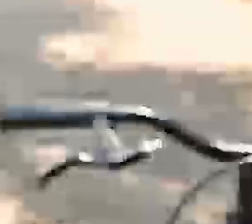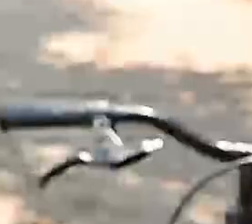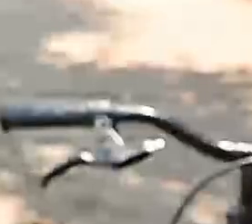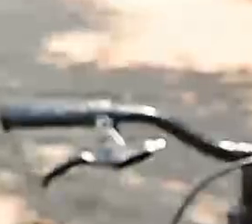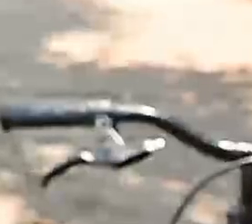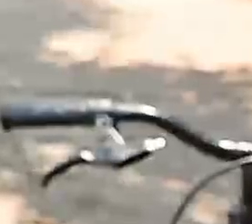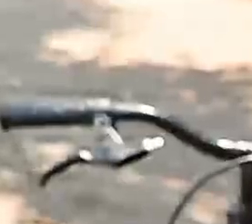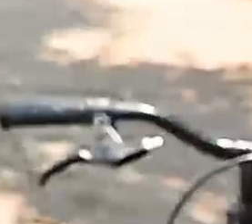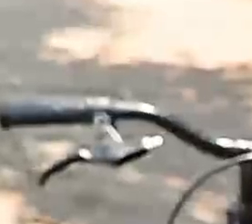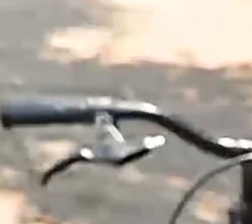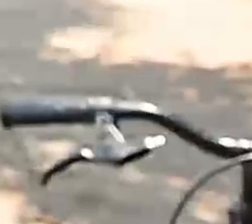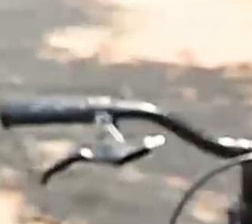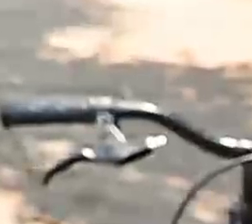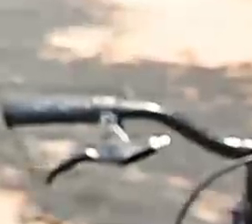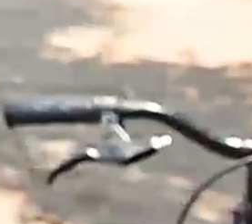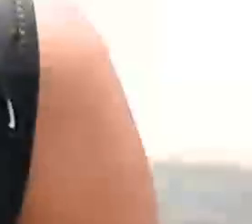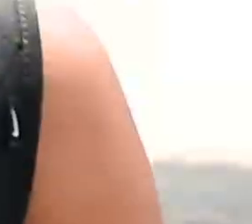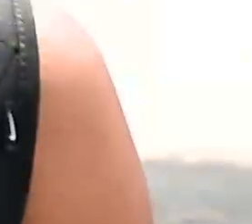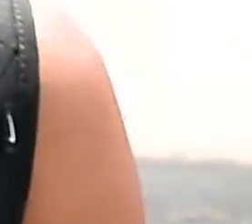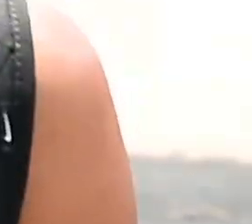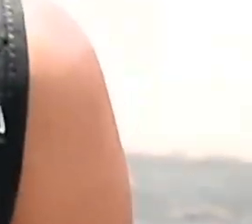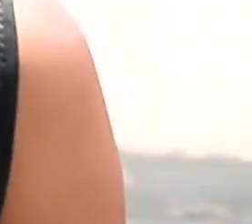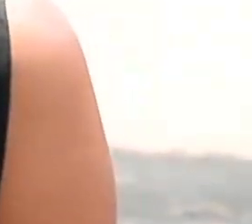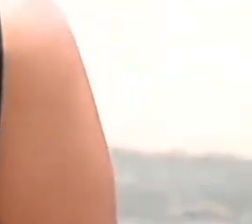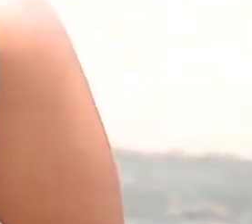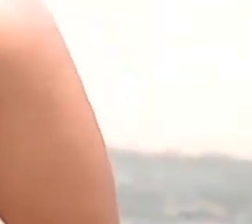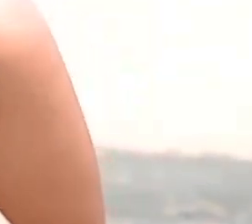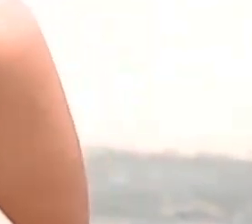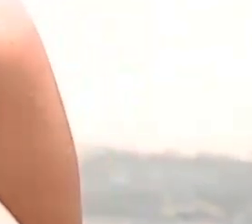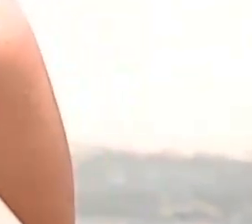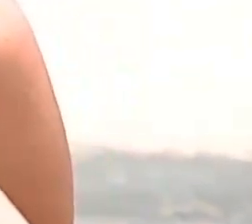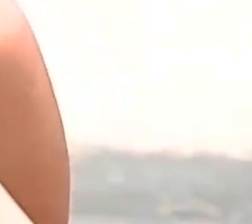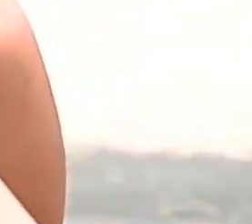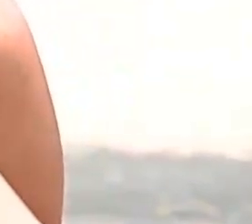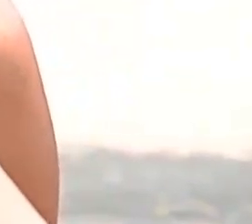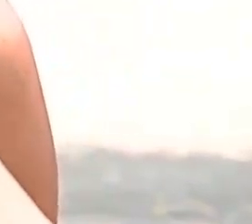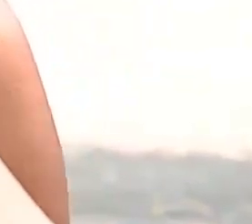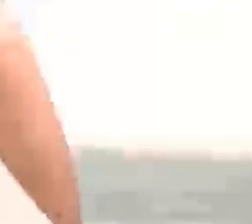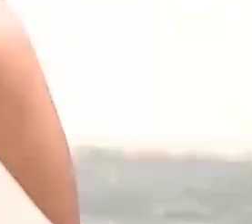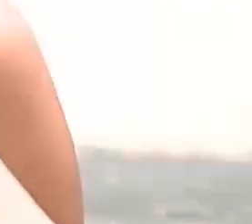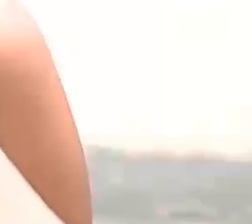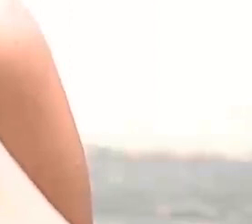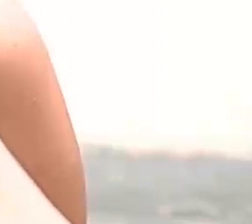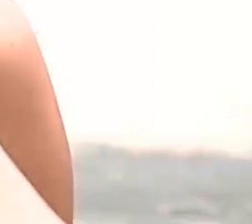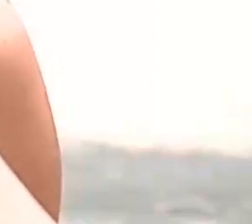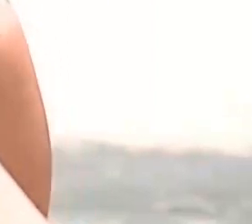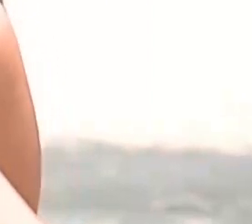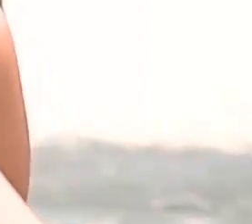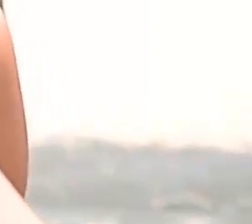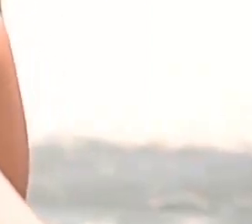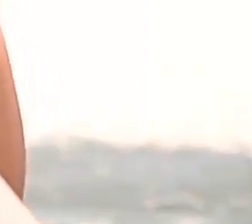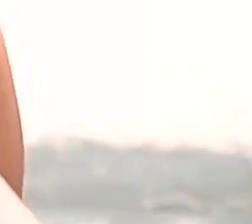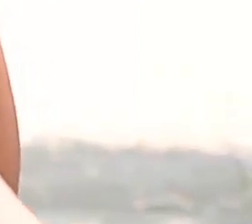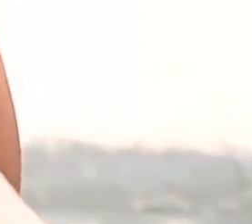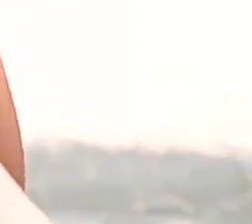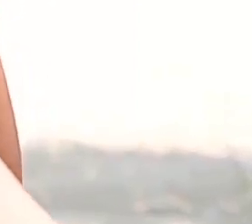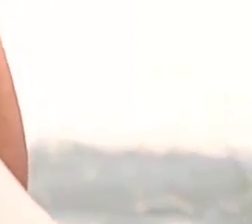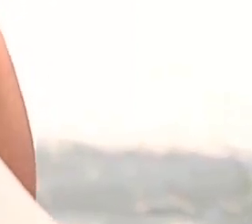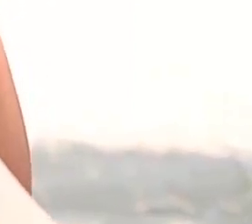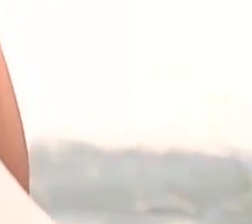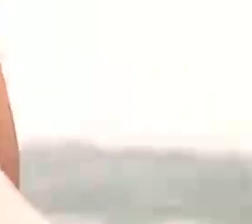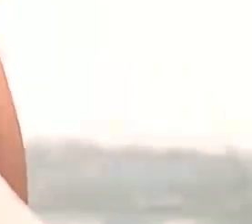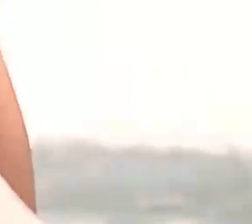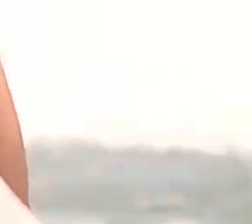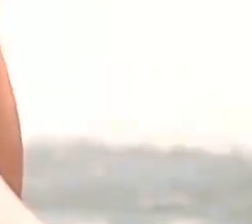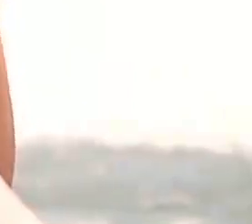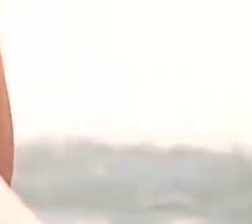não. Poupação e diminuição de gasto. Basicamente, a economia, eu acho que é algo responsável por conseguir um equilíbrio entre os